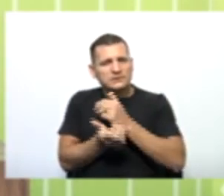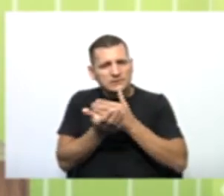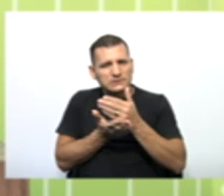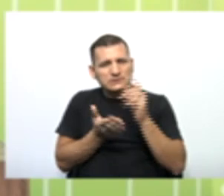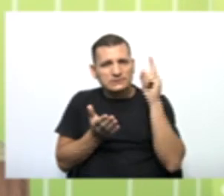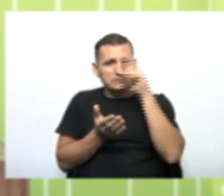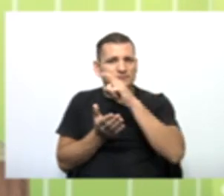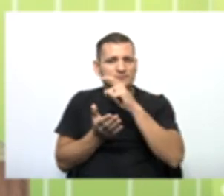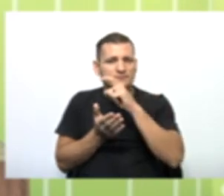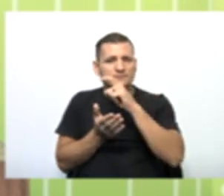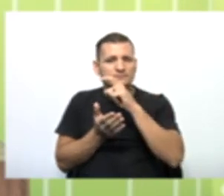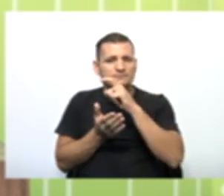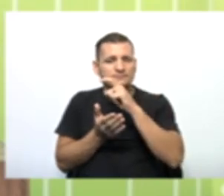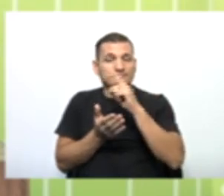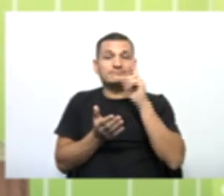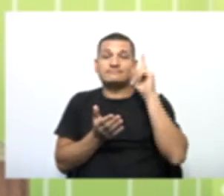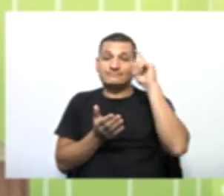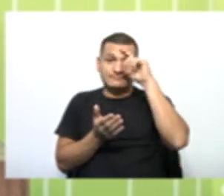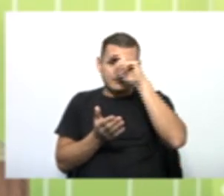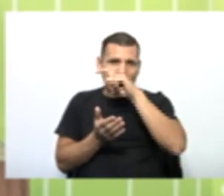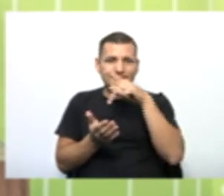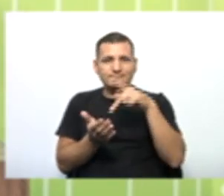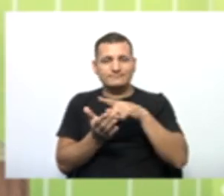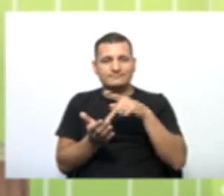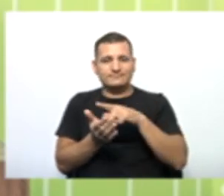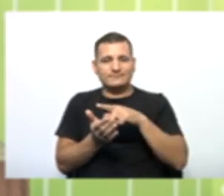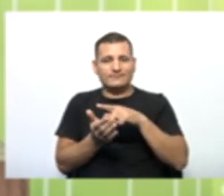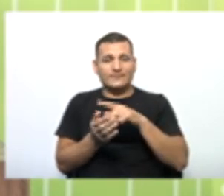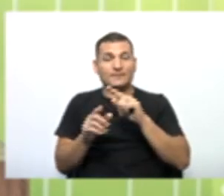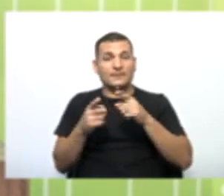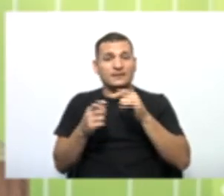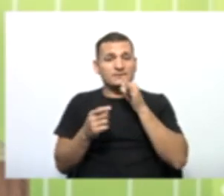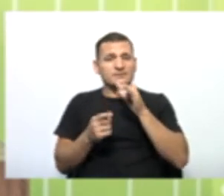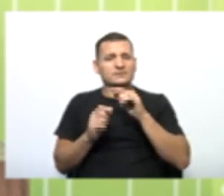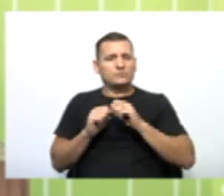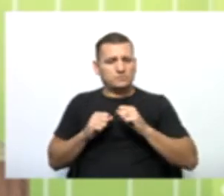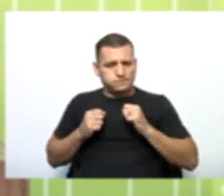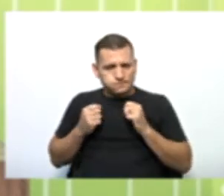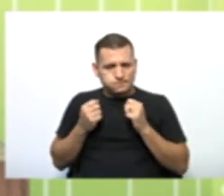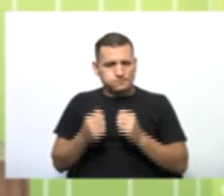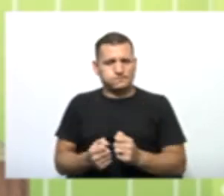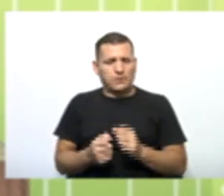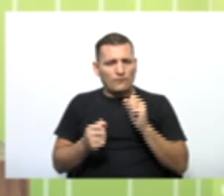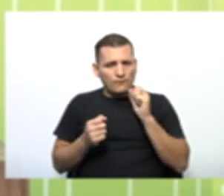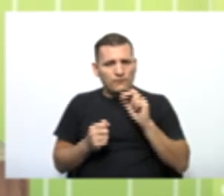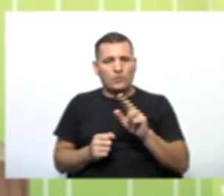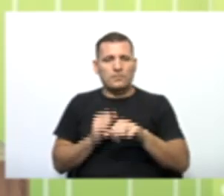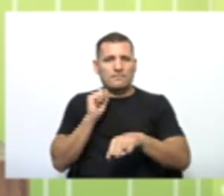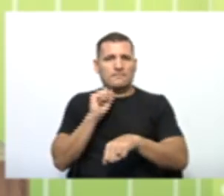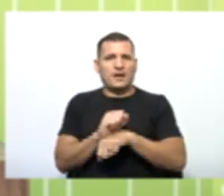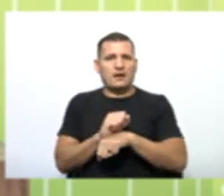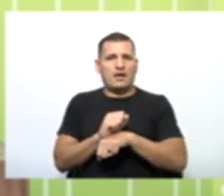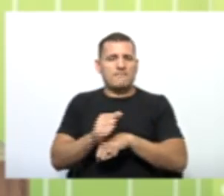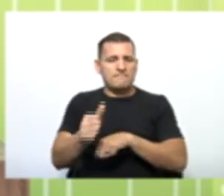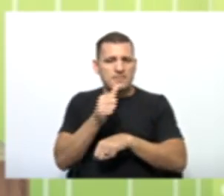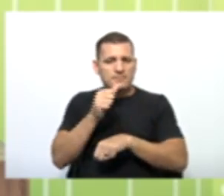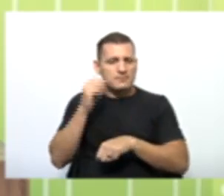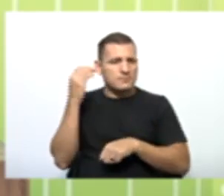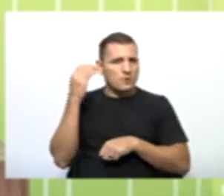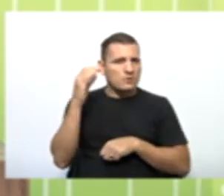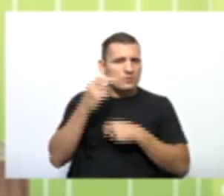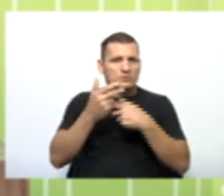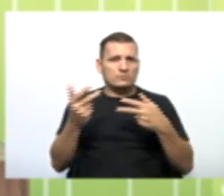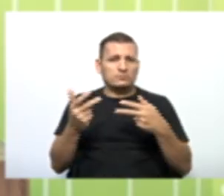difícil. No início é muito difícil. Mas se você se empenha em criar este hábito, vai chegar um momento em que você não vai